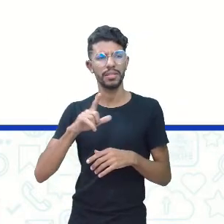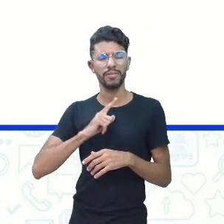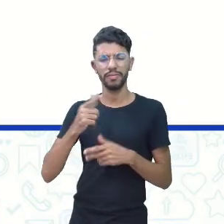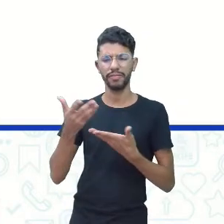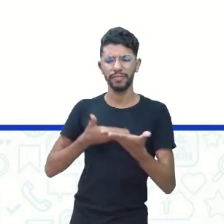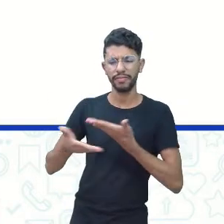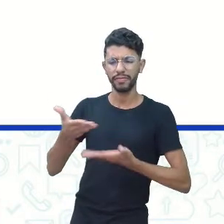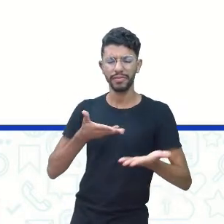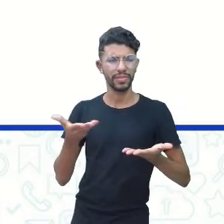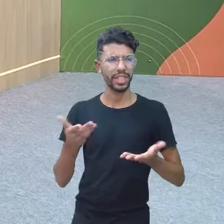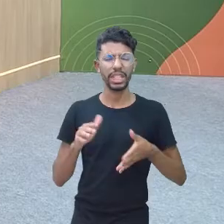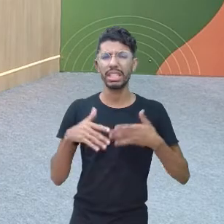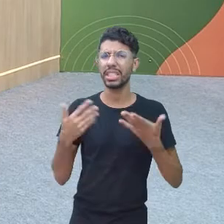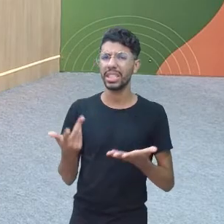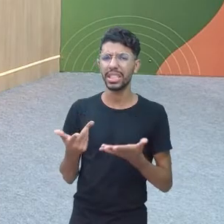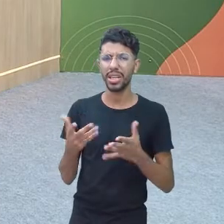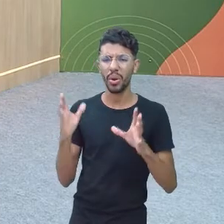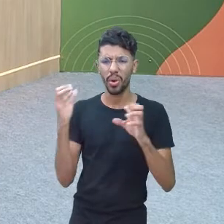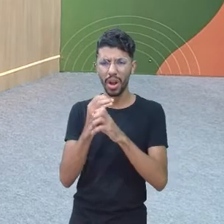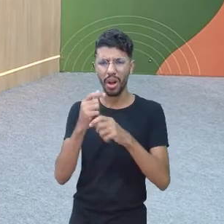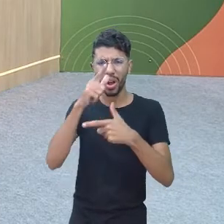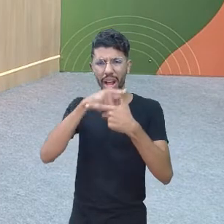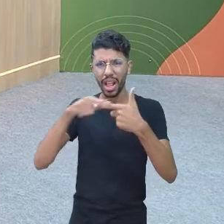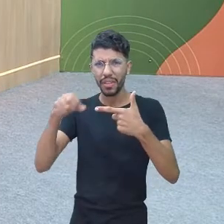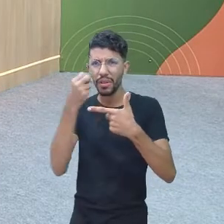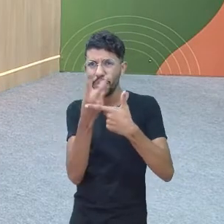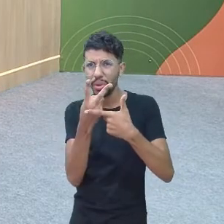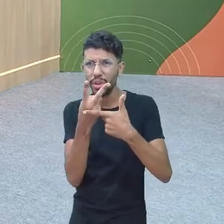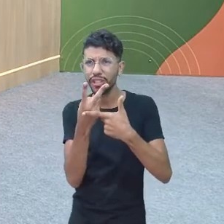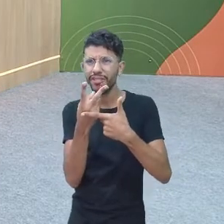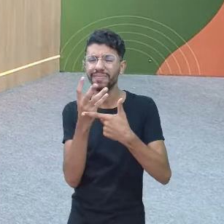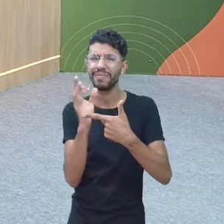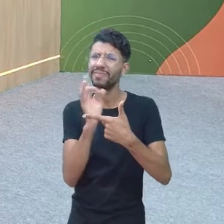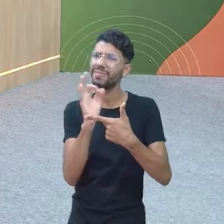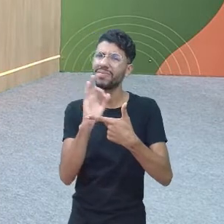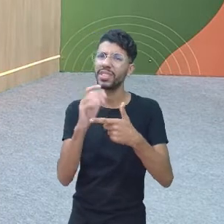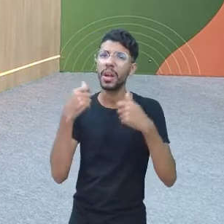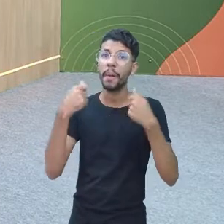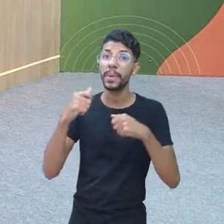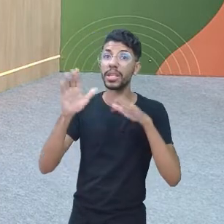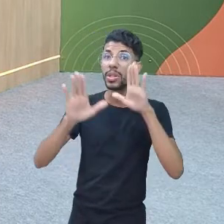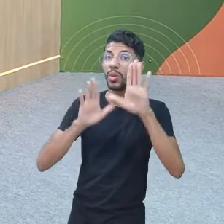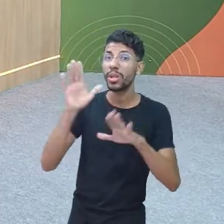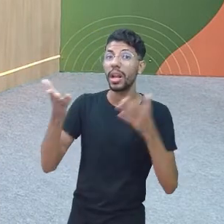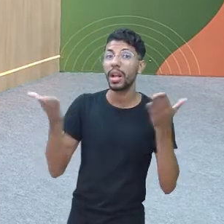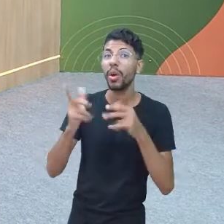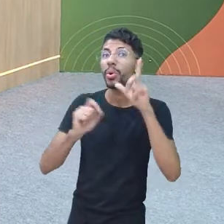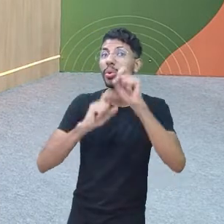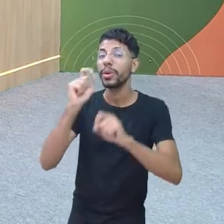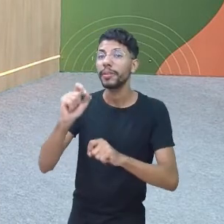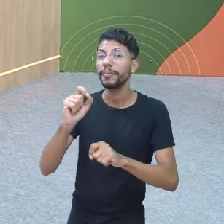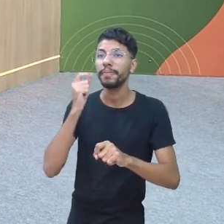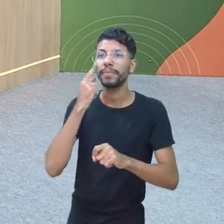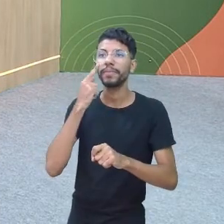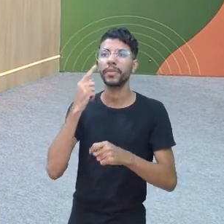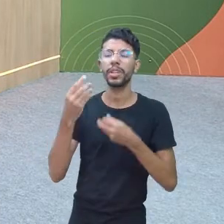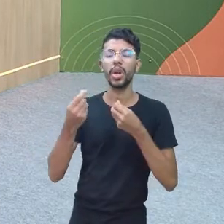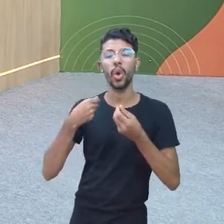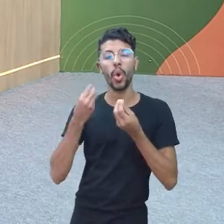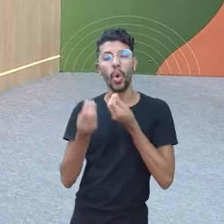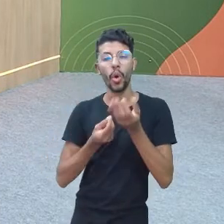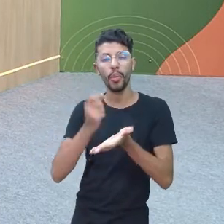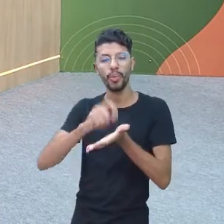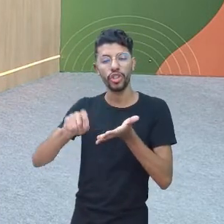ser dividindo por 2, como a gente estava fazendo antes. Eu preciso ter cuidado agora de que maneira eu vou escrever